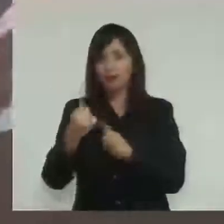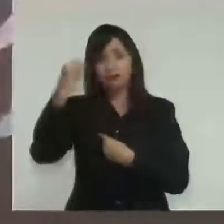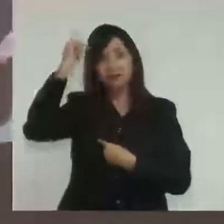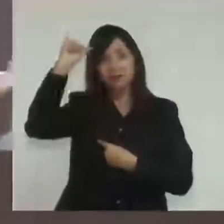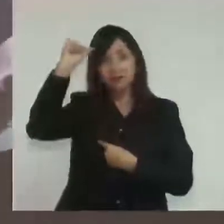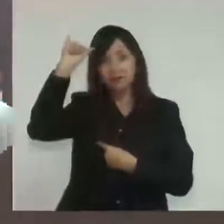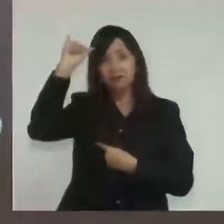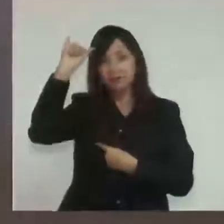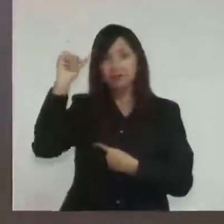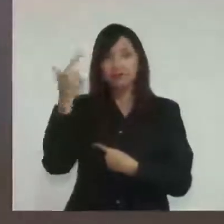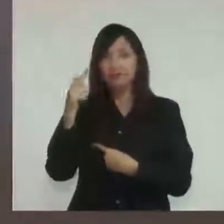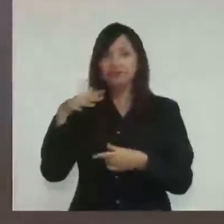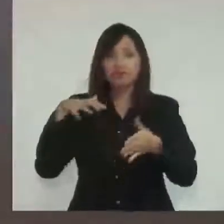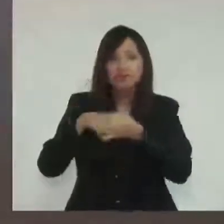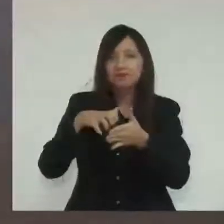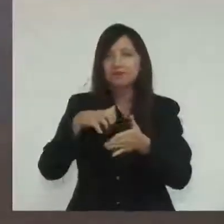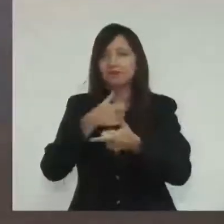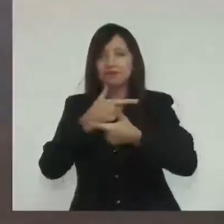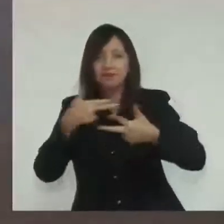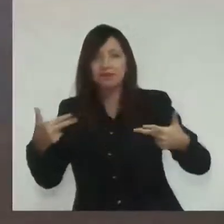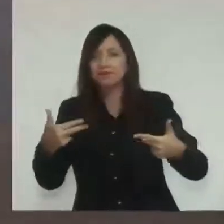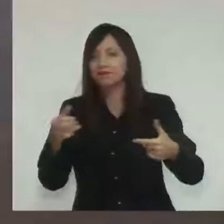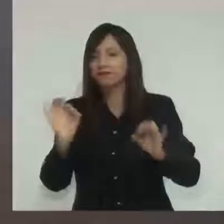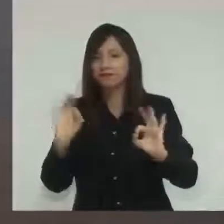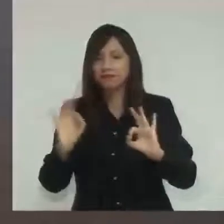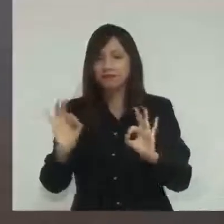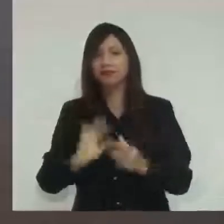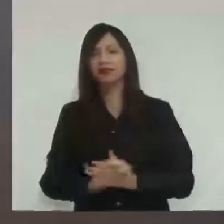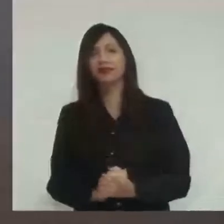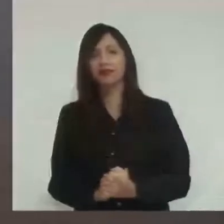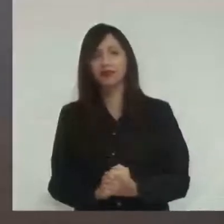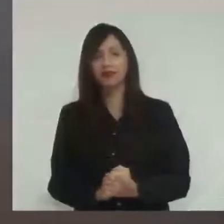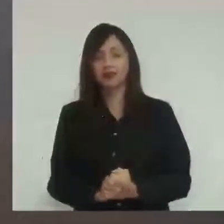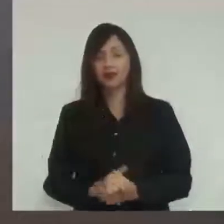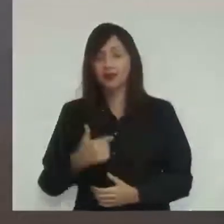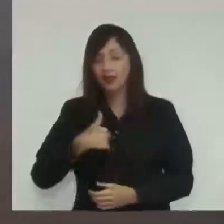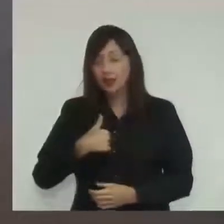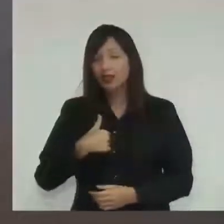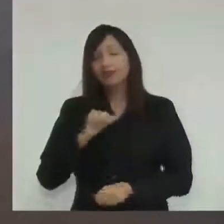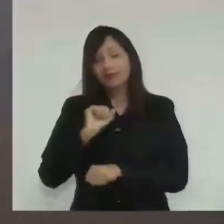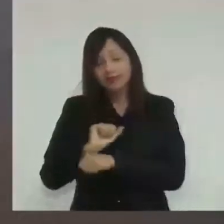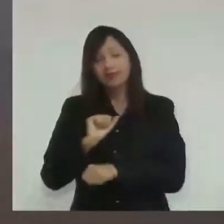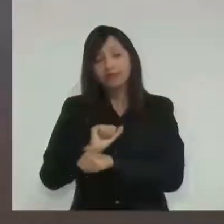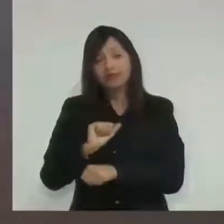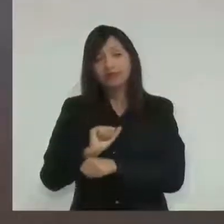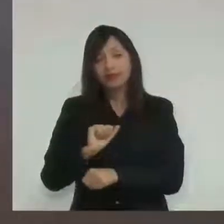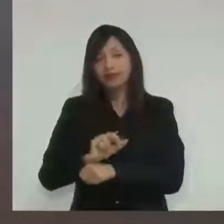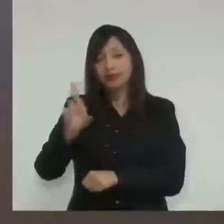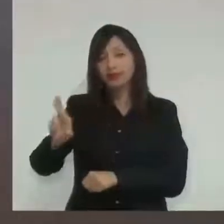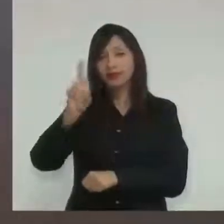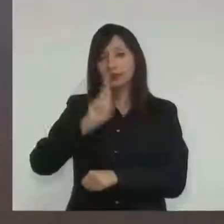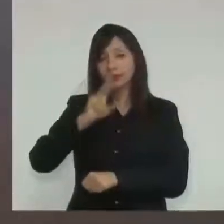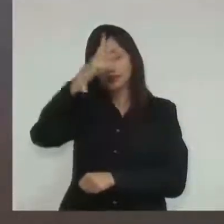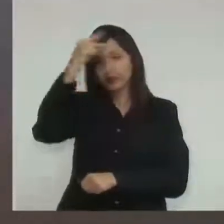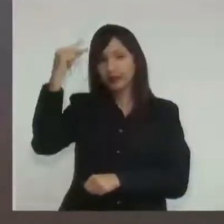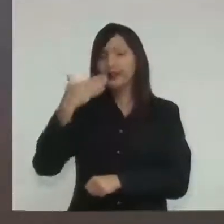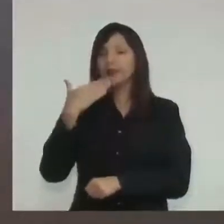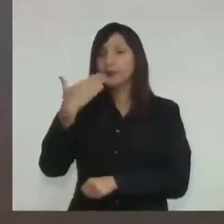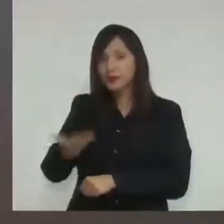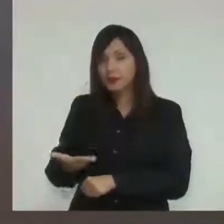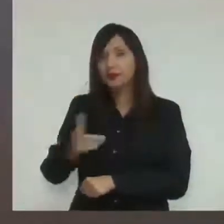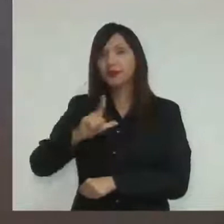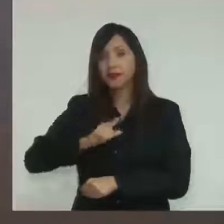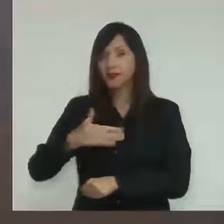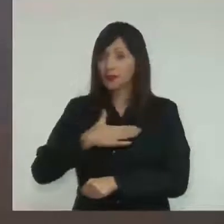tinha incidência, problemas de acidentes. E eu estou aguardando a resposta da prefeitura do requerimento que eu fiz, mas